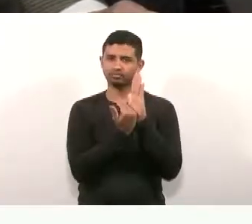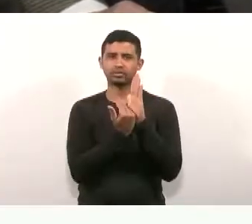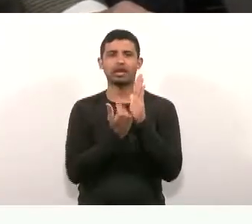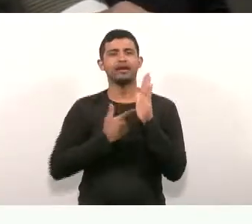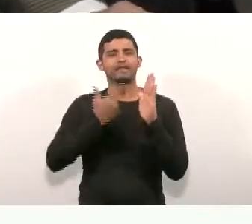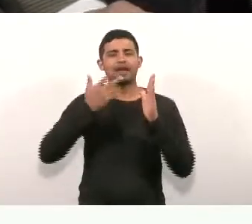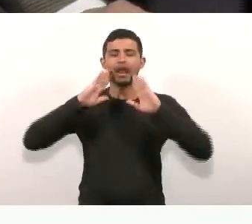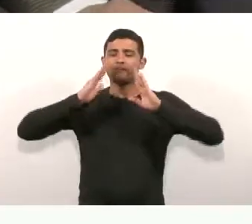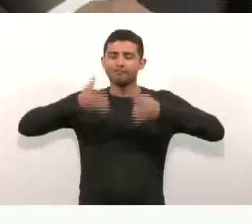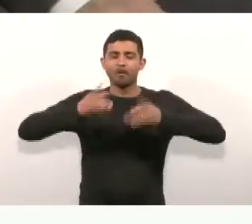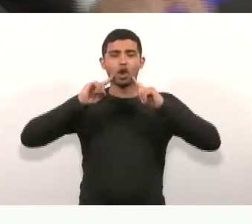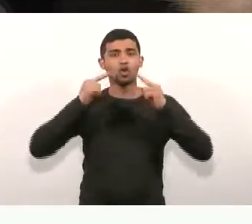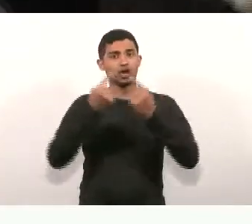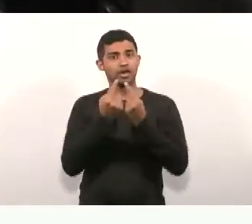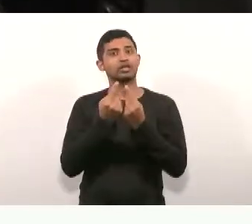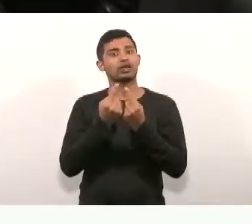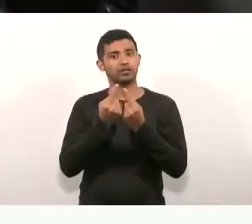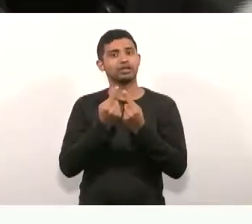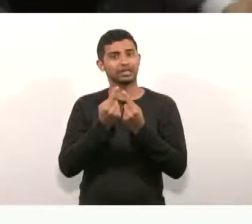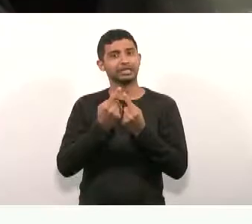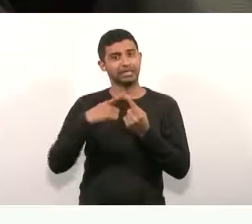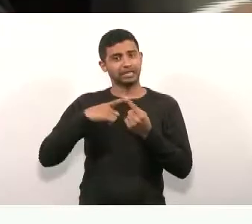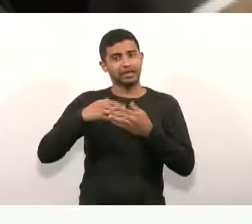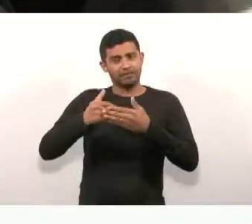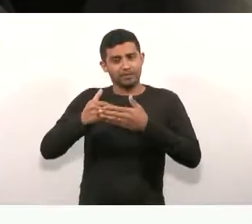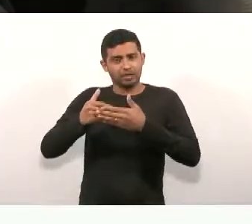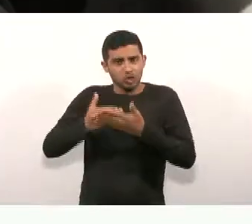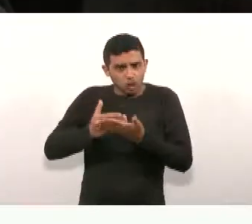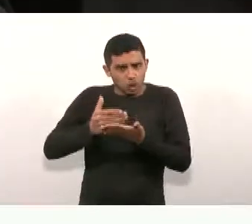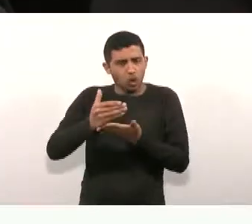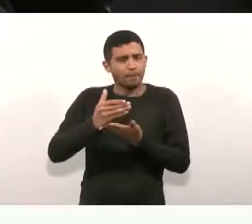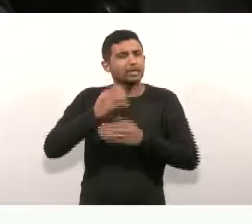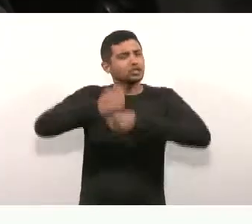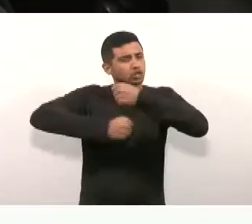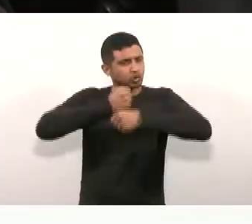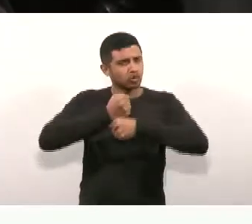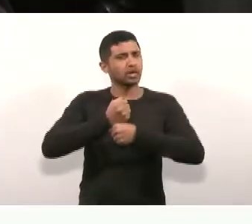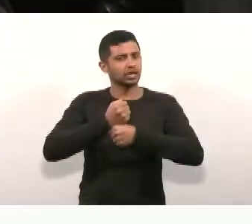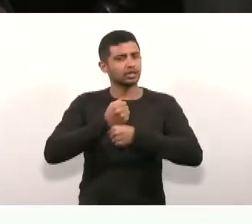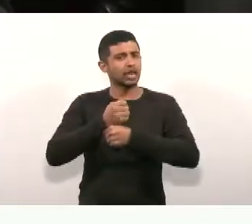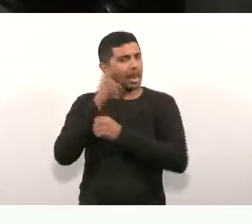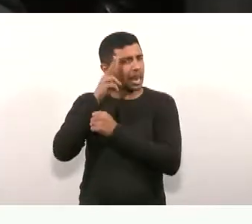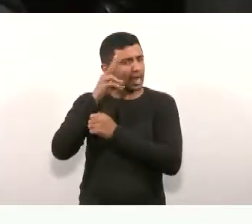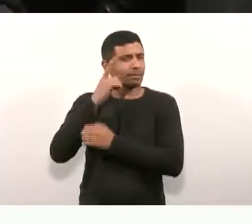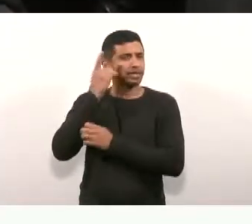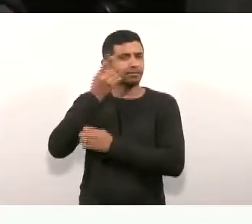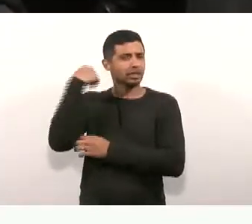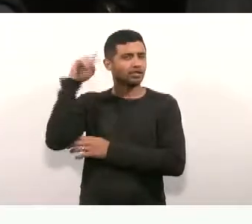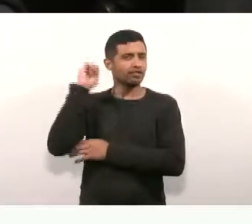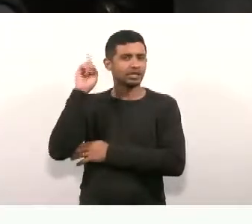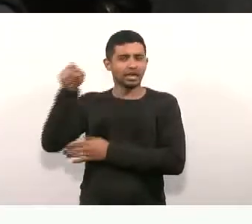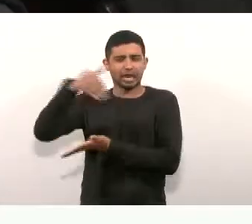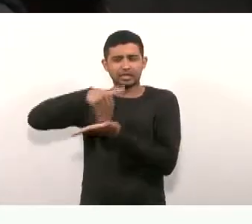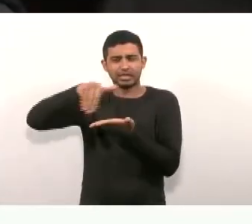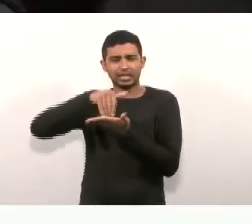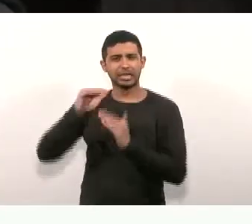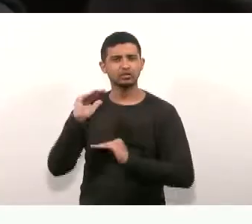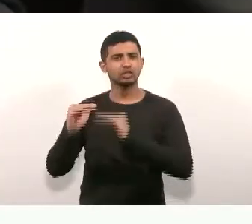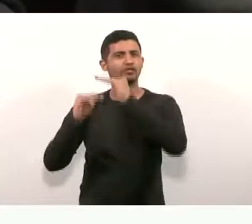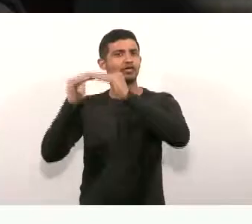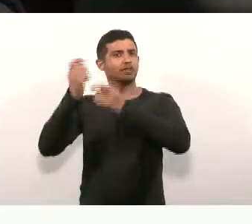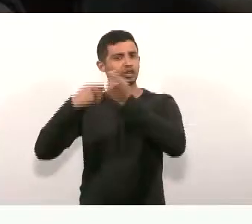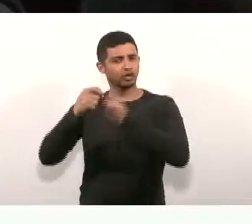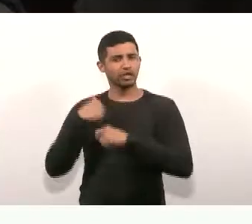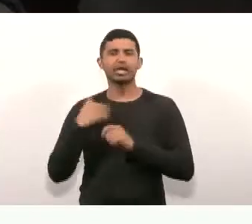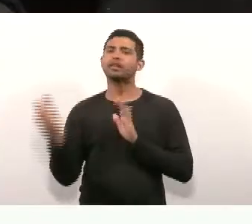uma reunião, e a gente teve no começo do ano, o deputado Valdec deve se recordar, uma reunião onde o secretário de Desenvolvimento Econômico veio